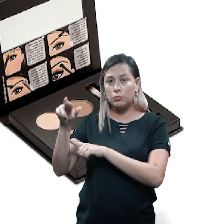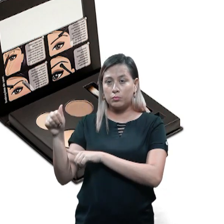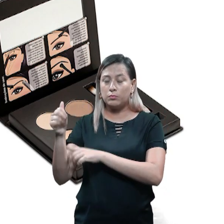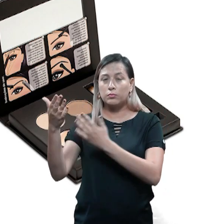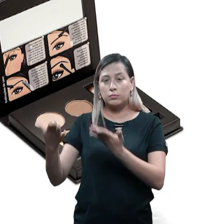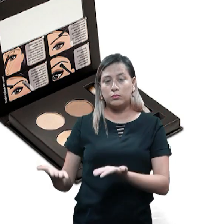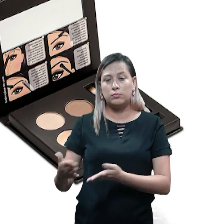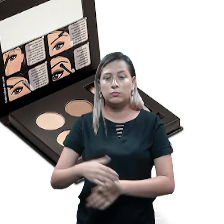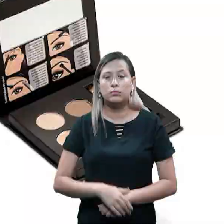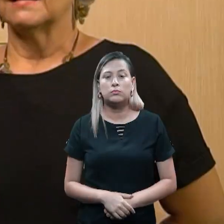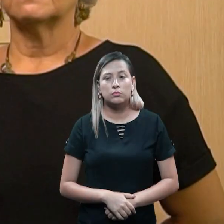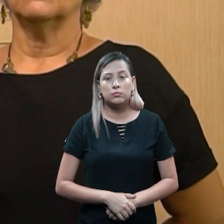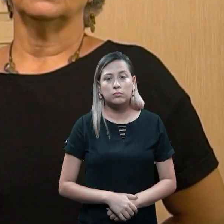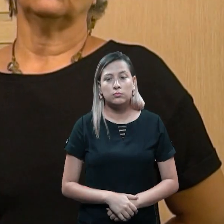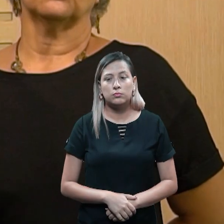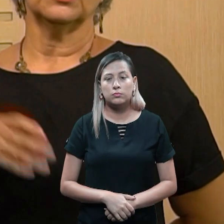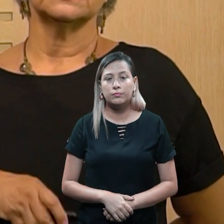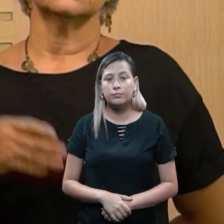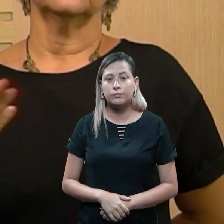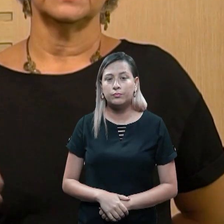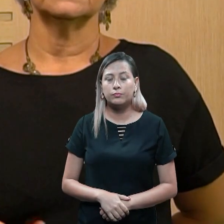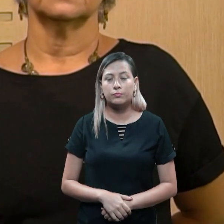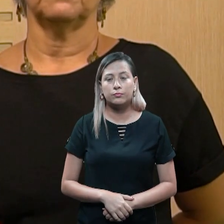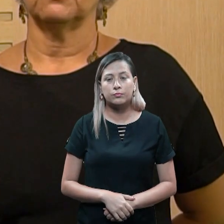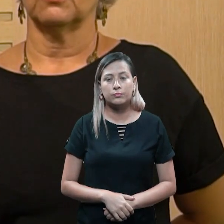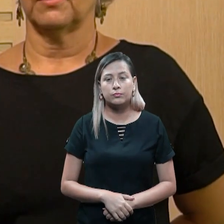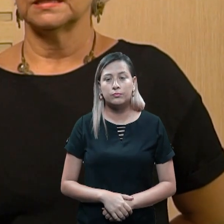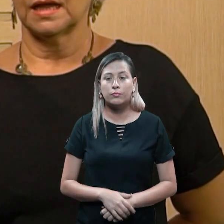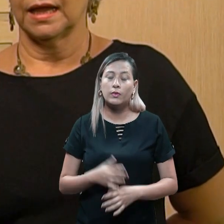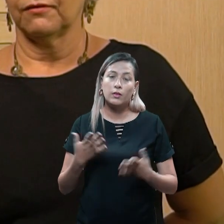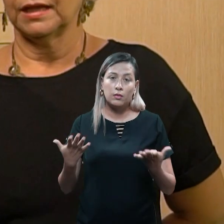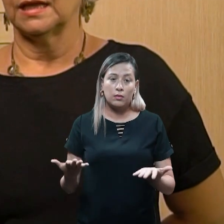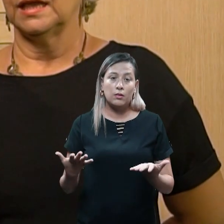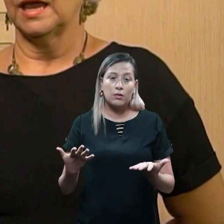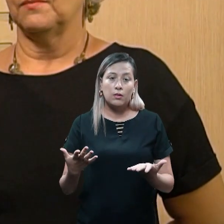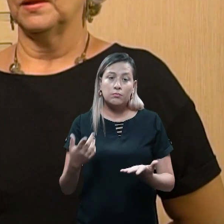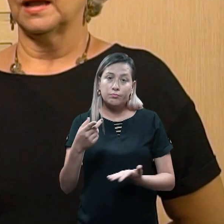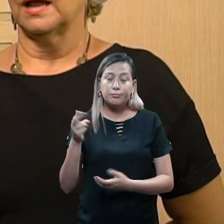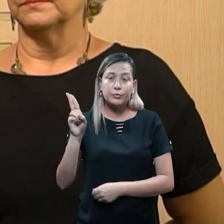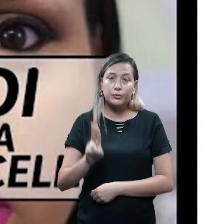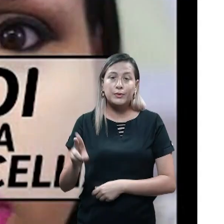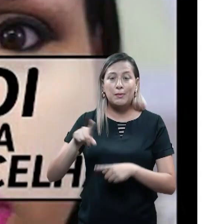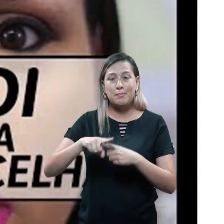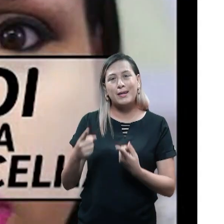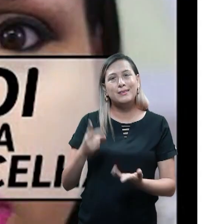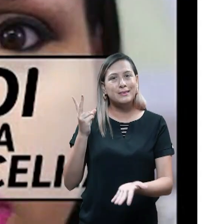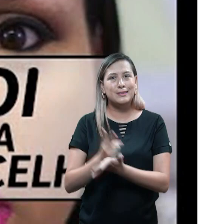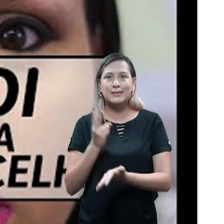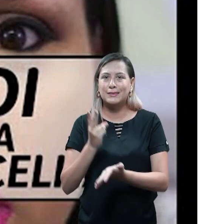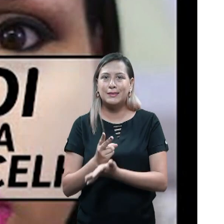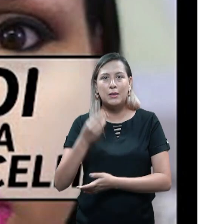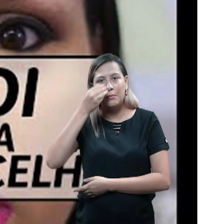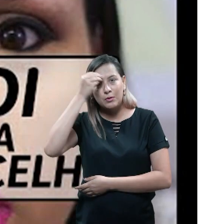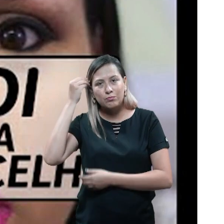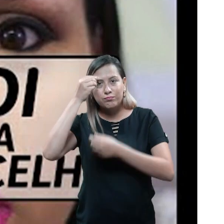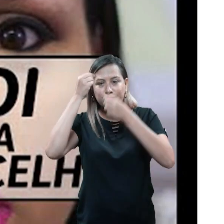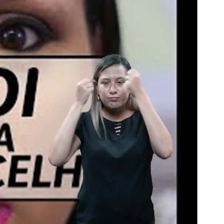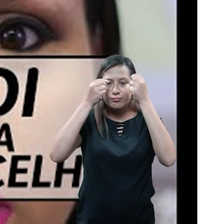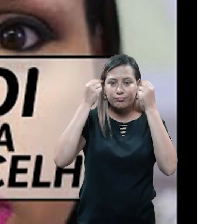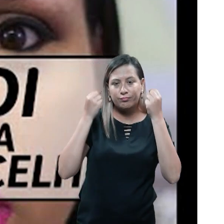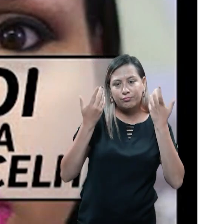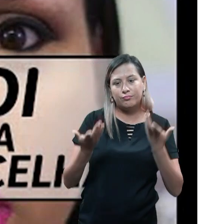as desvantagens, certo? São que todas as vezes que a pessoa vai sair, ela vai ter que reaplicar. Pode acontecer de um